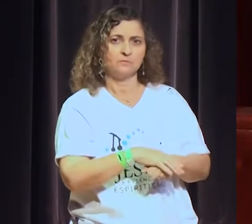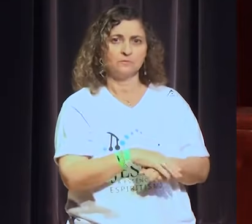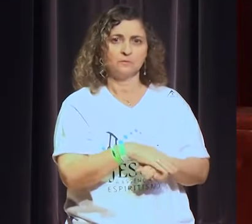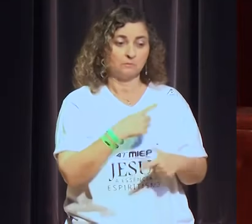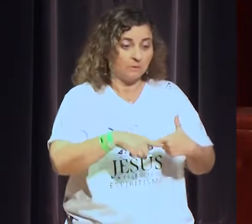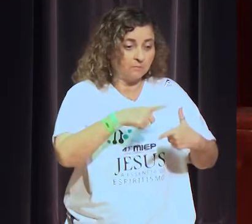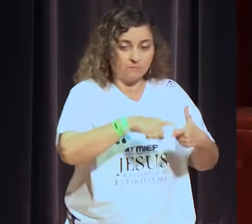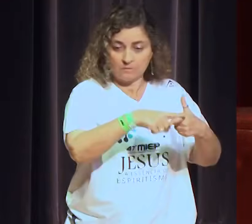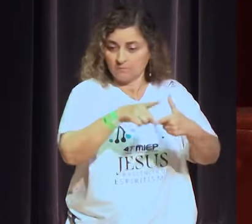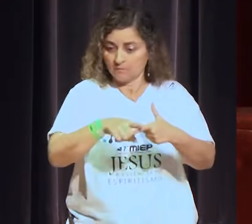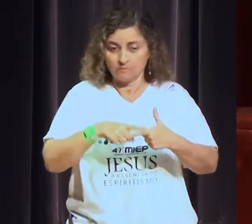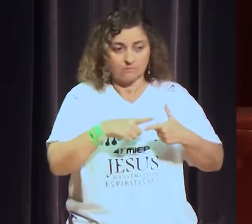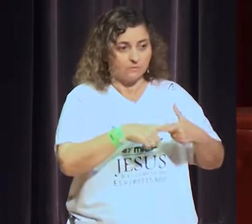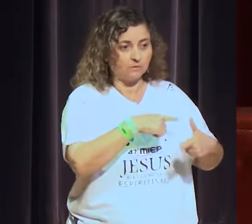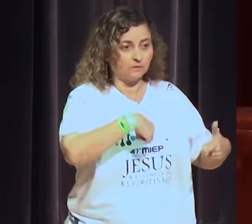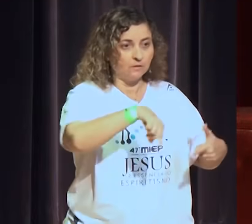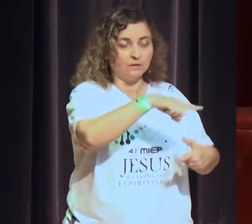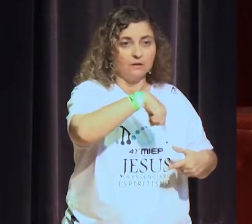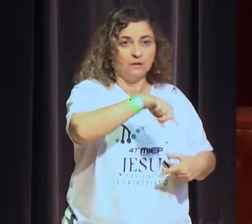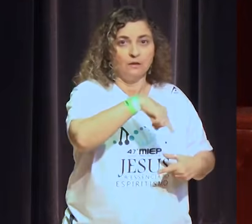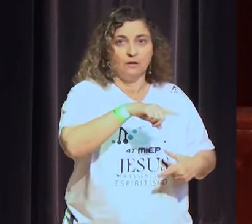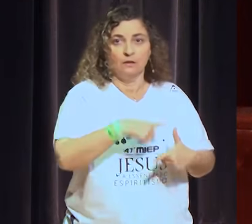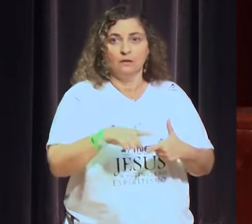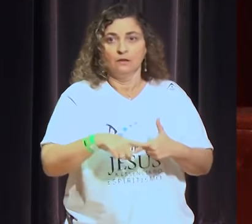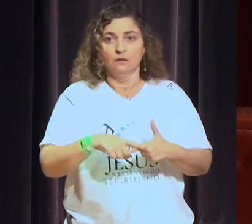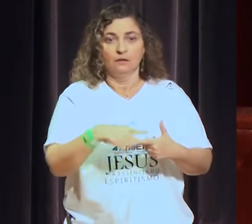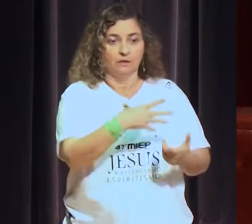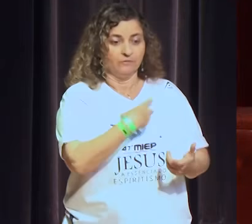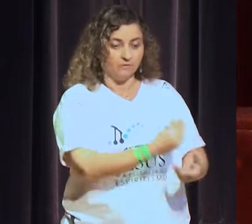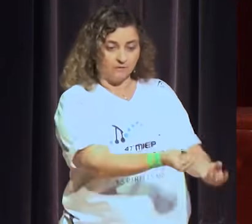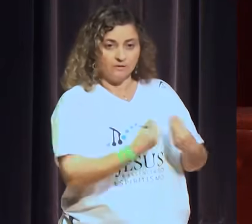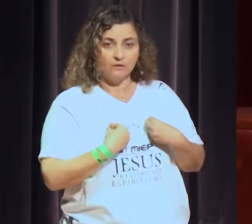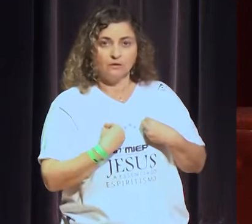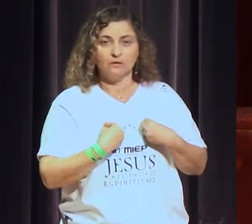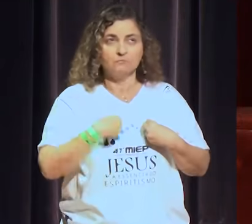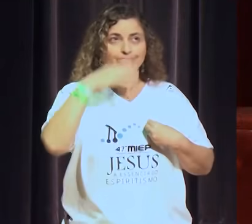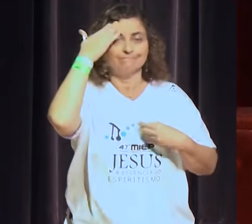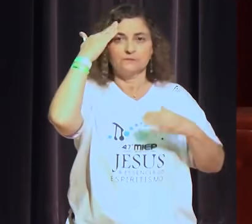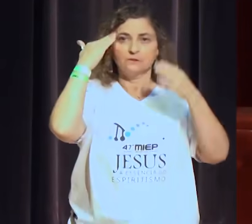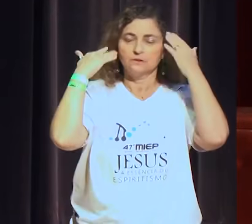a pouco morre seu irmão, sua cunhada é internada e o filho paraplégico vem para sua casa?